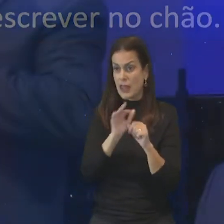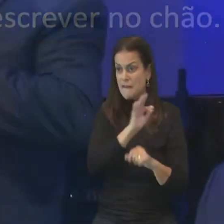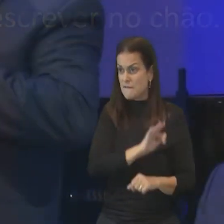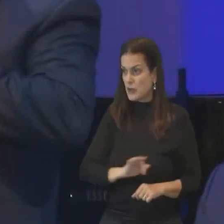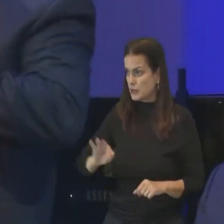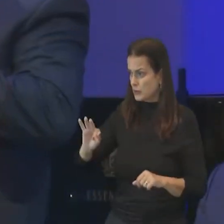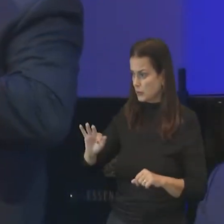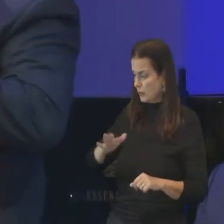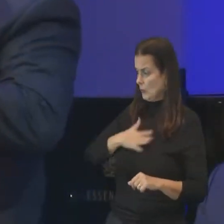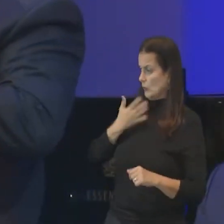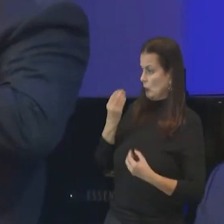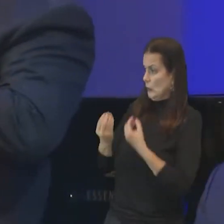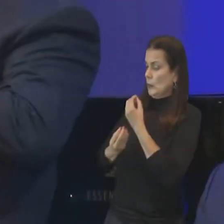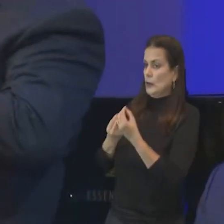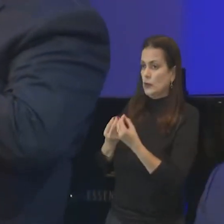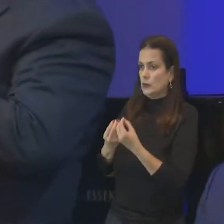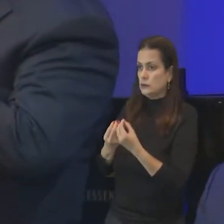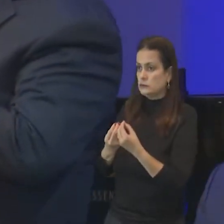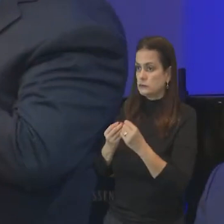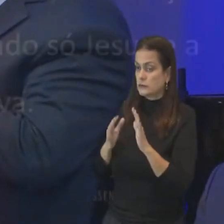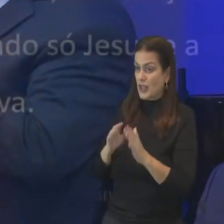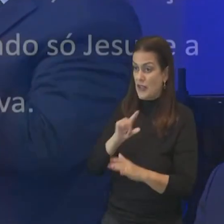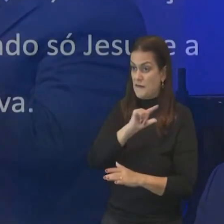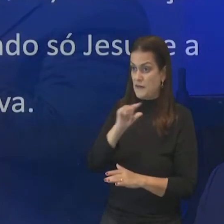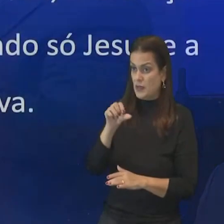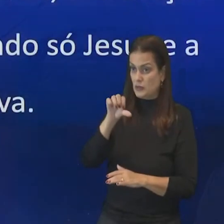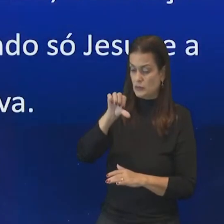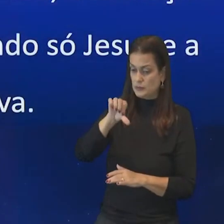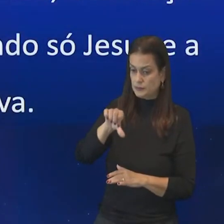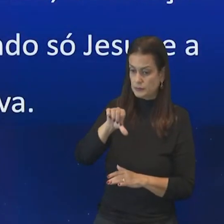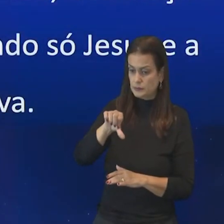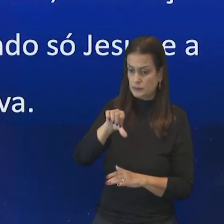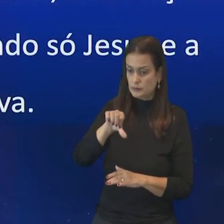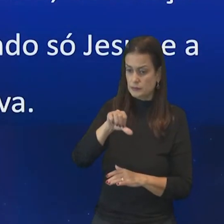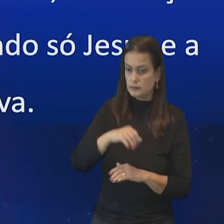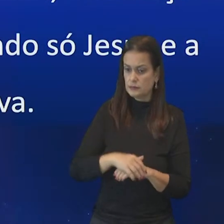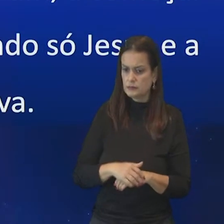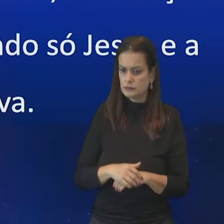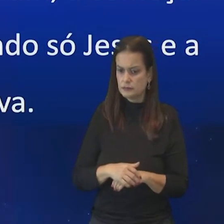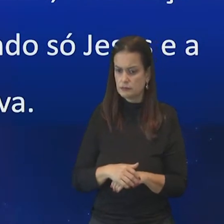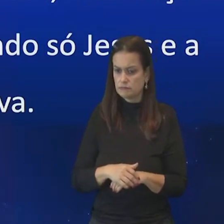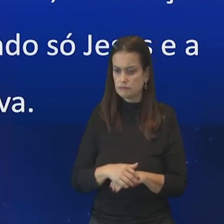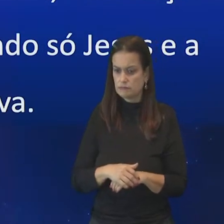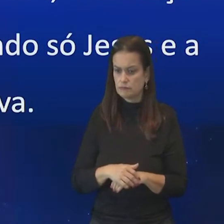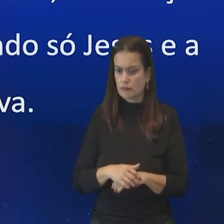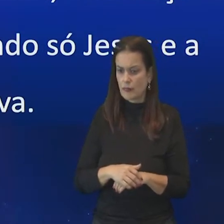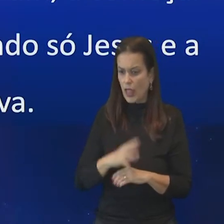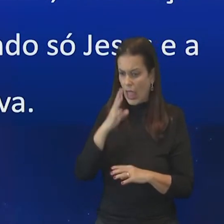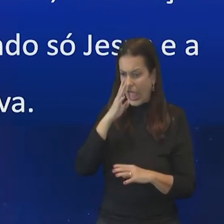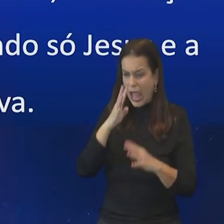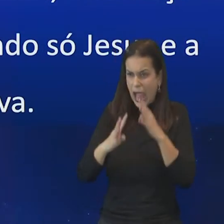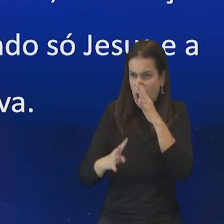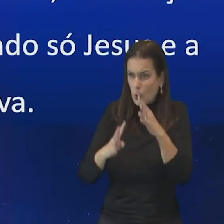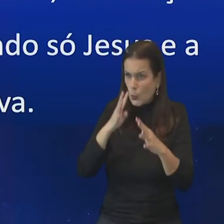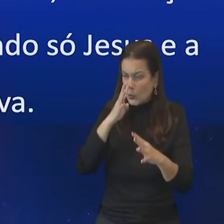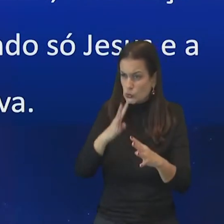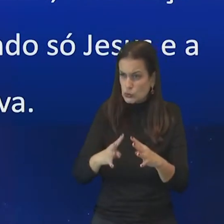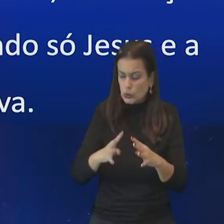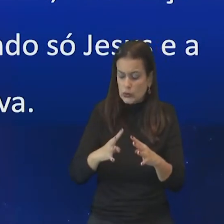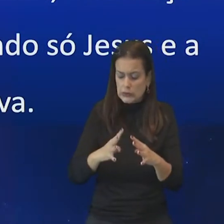homens? Mas, verso 9, ouvindo eles esta resposta e acusados pela